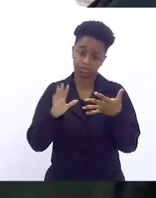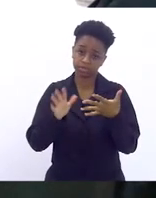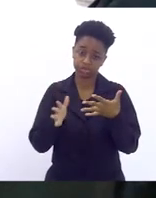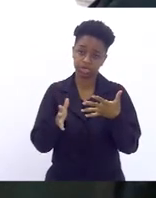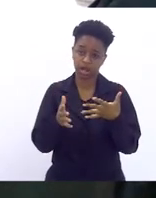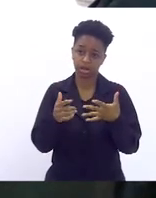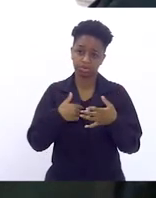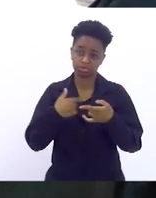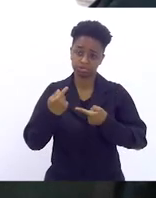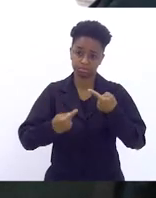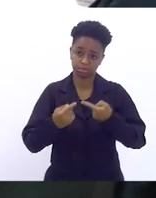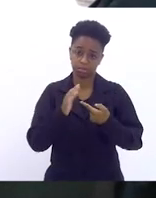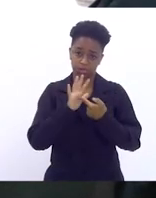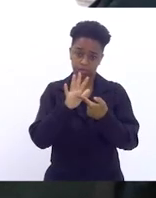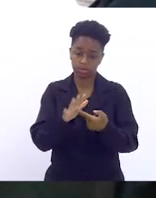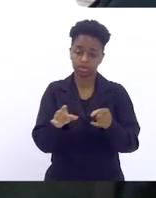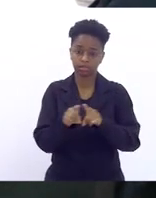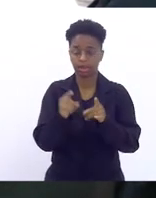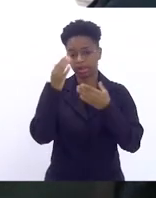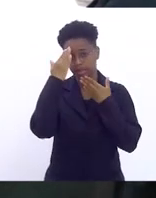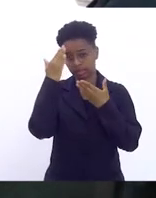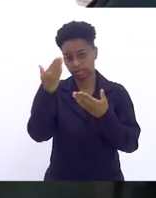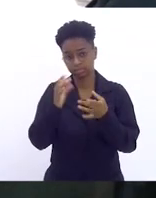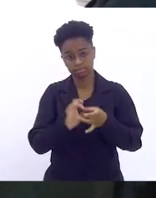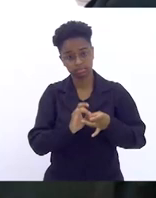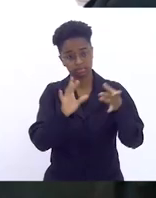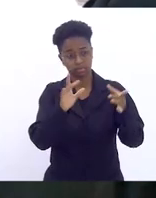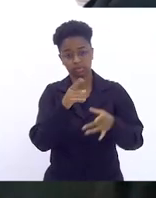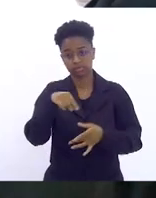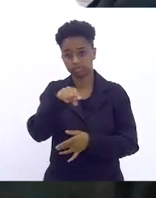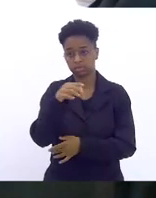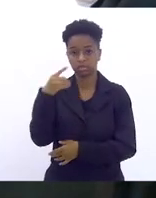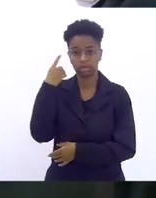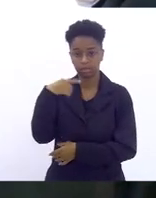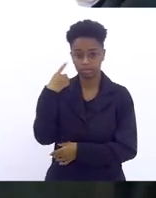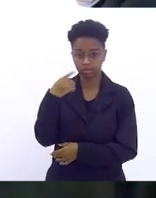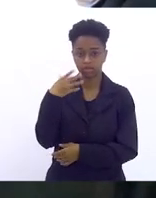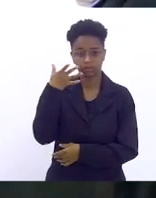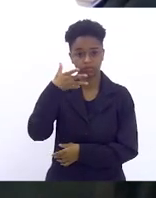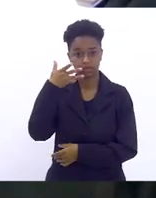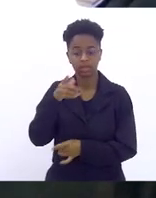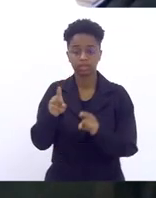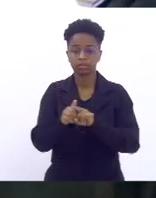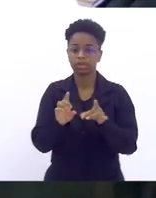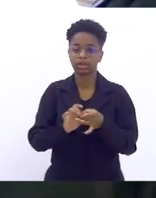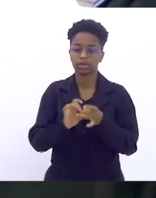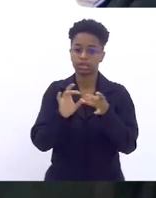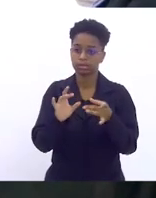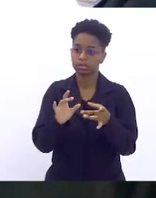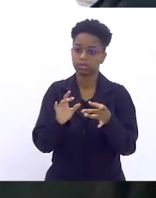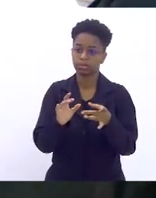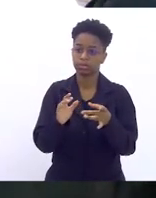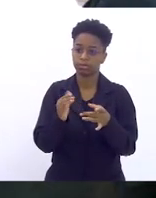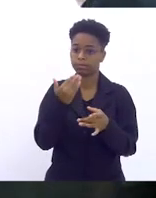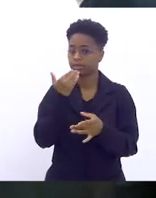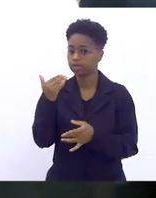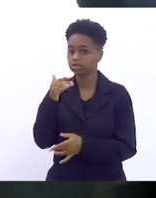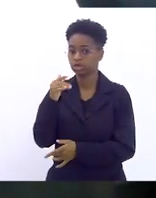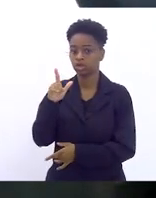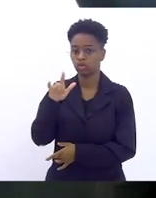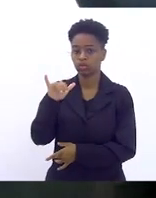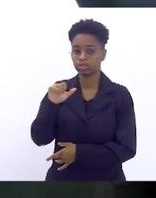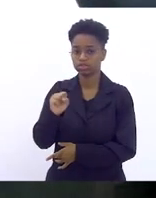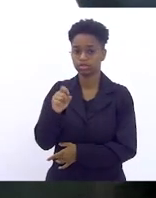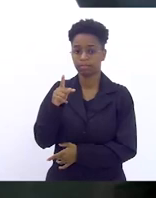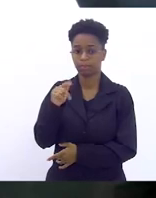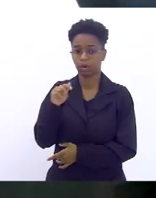pílulas de deixar agradecer e abrir a palavra para os senhores deputados e tomar Liberdade com a licença de todos passar para Deputado Luiz Paulo que